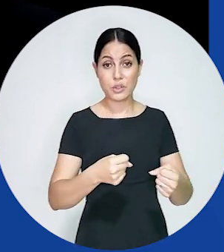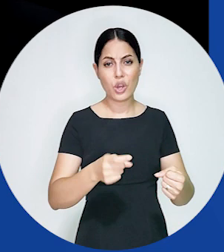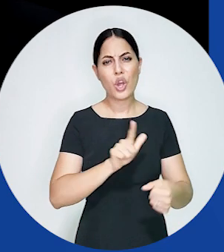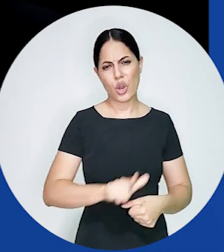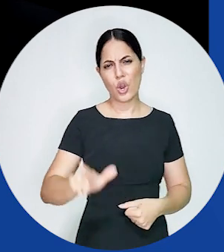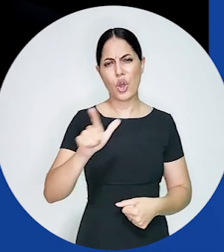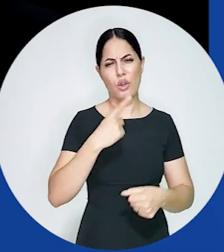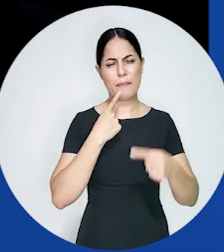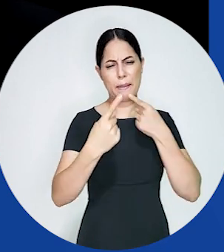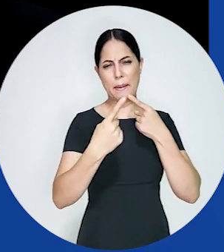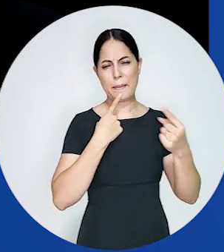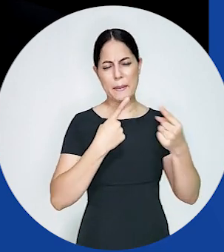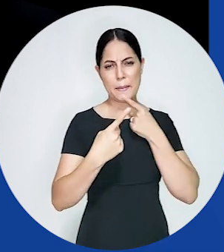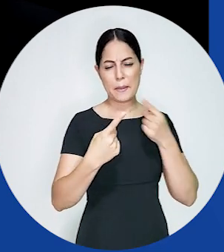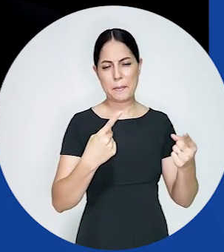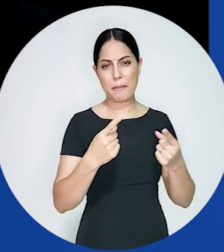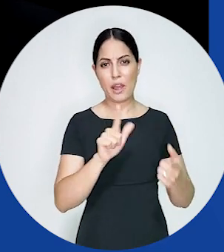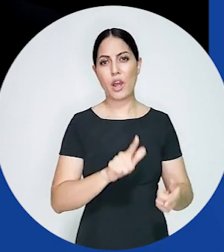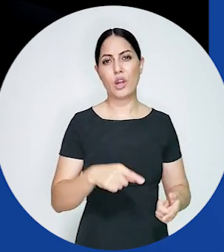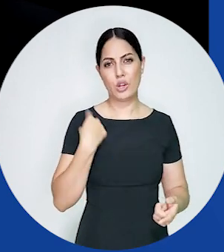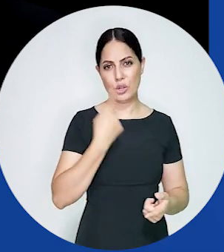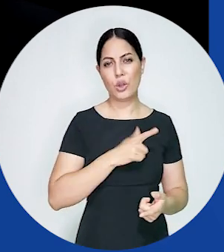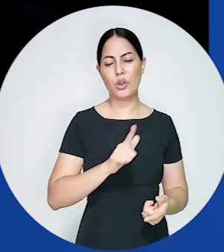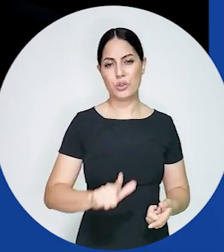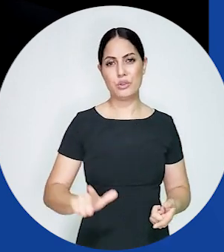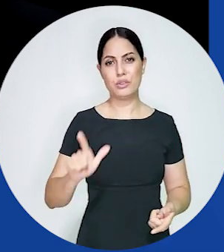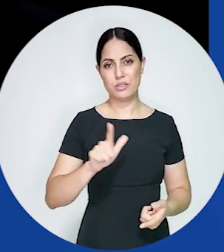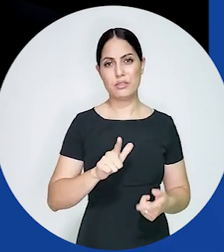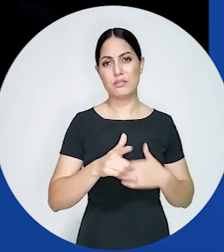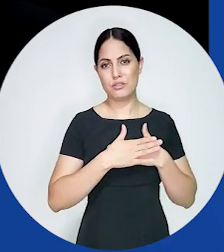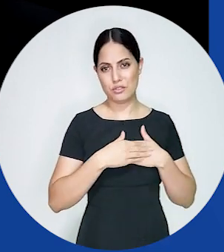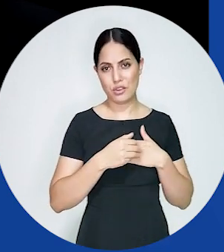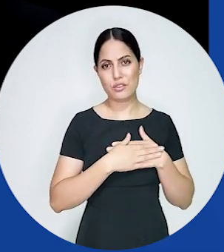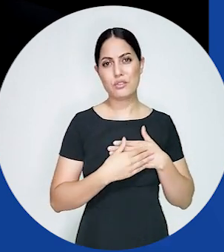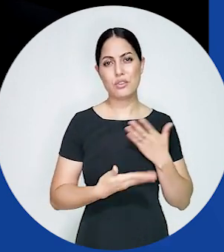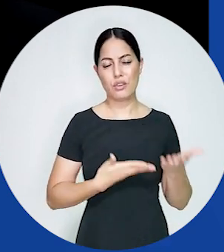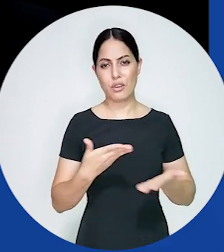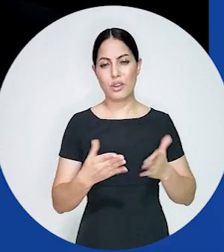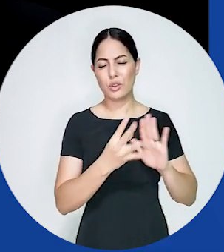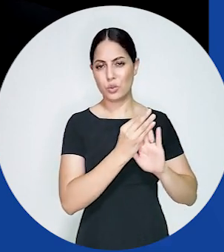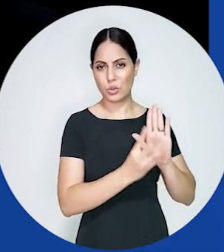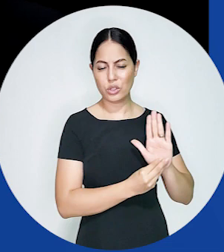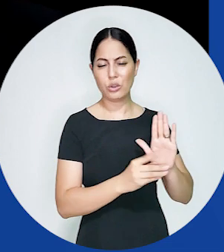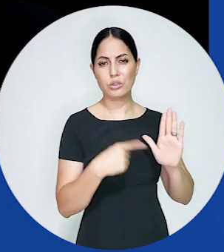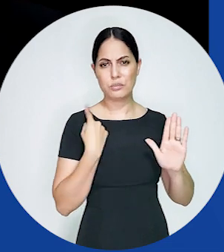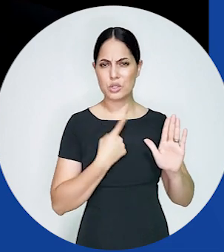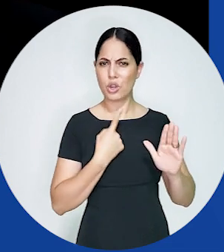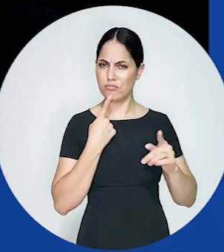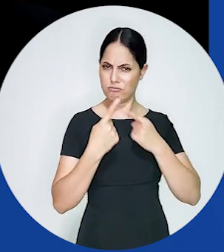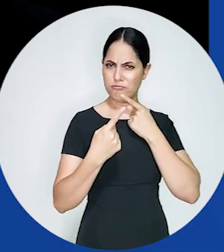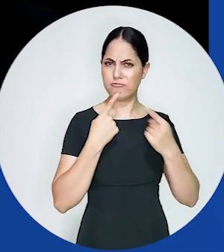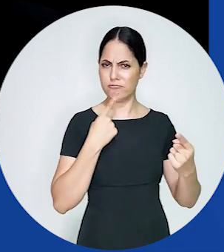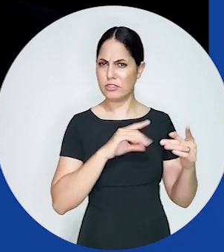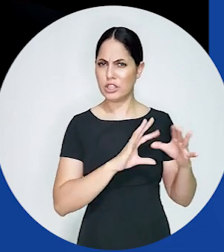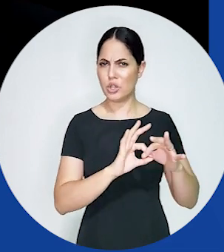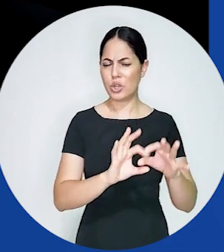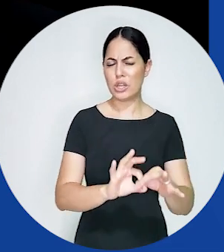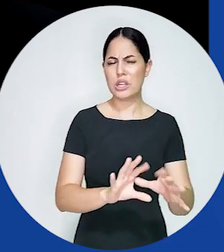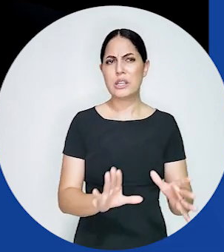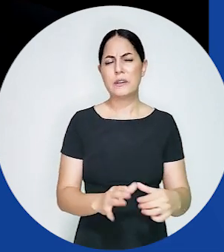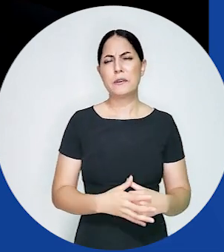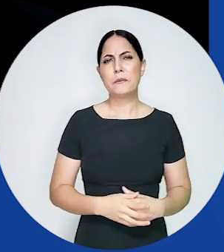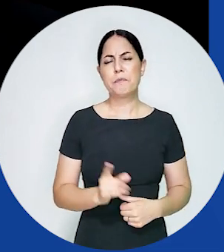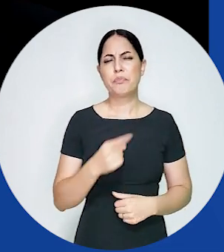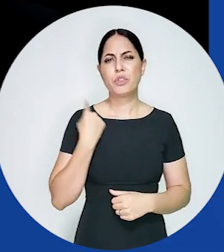somos os maiores críticos, né, quando necessário, claro, de forma leal e gentil, né, na forma, no conteúdo, mas